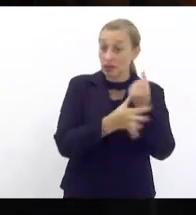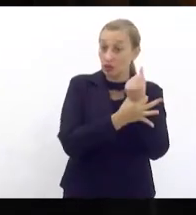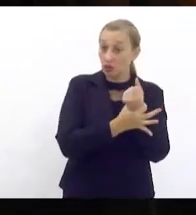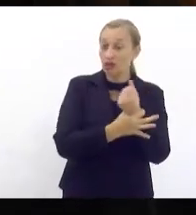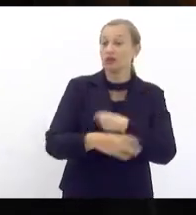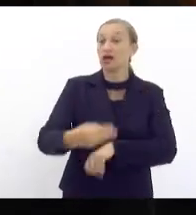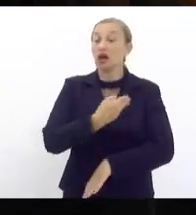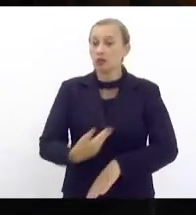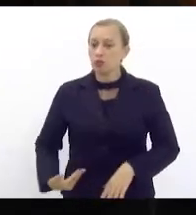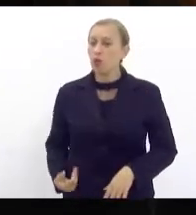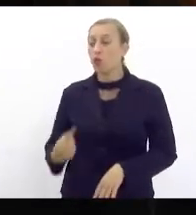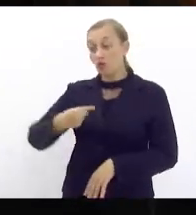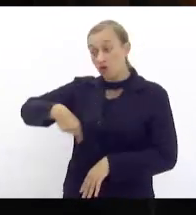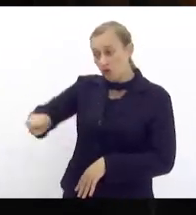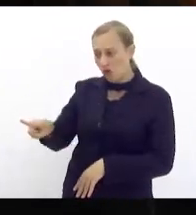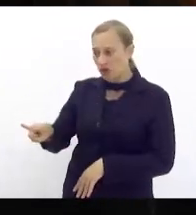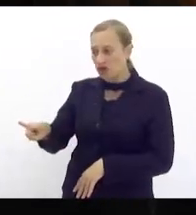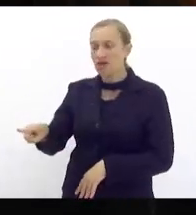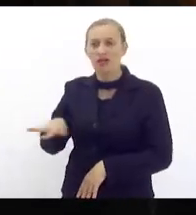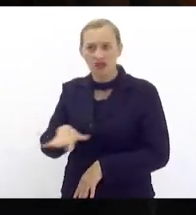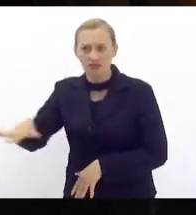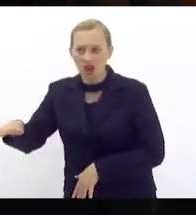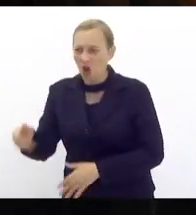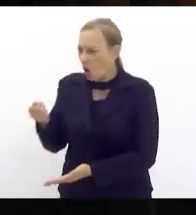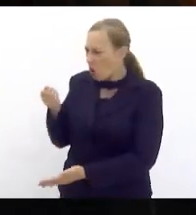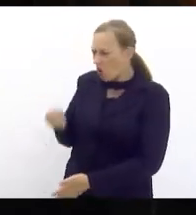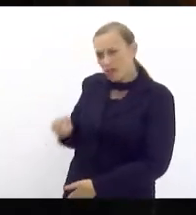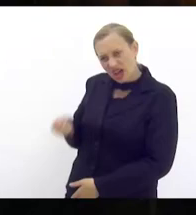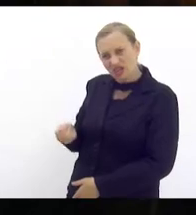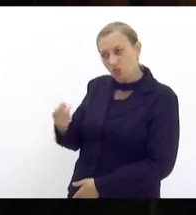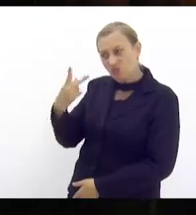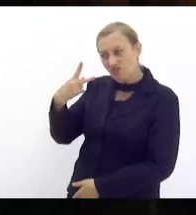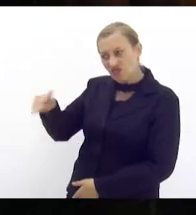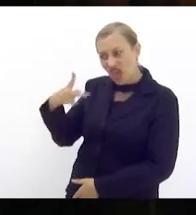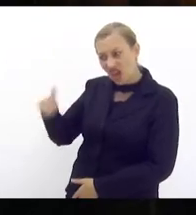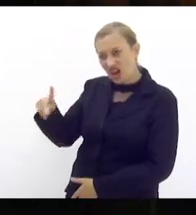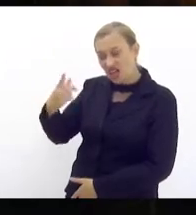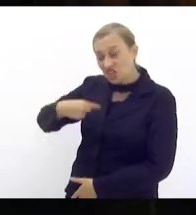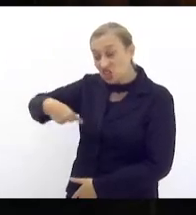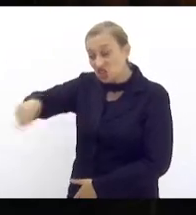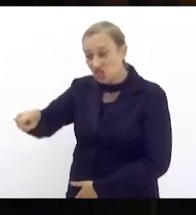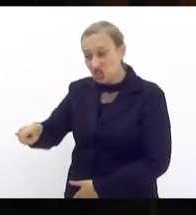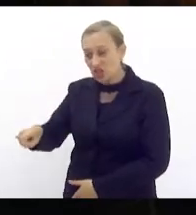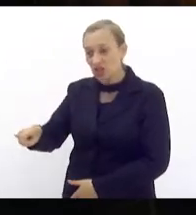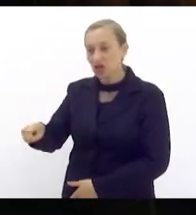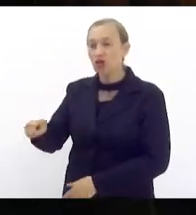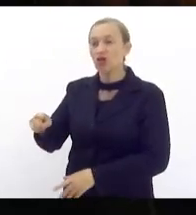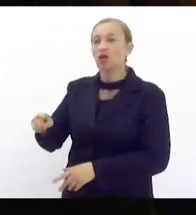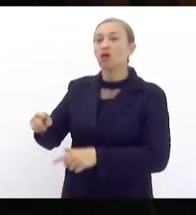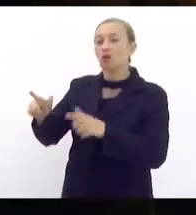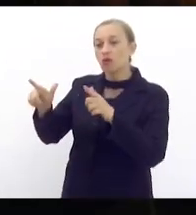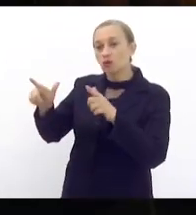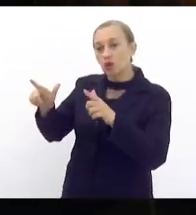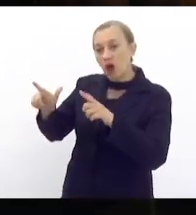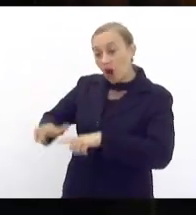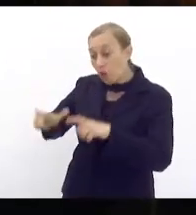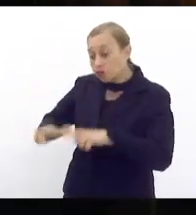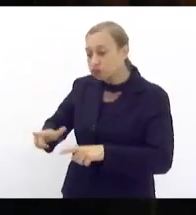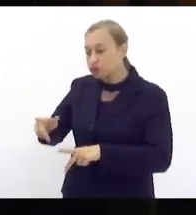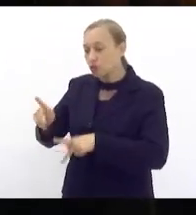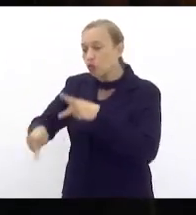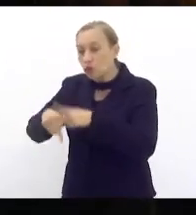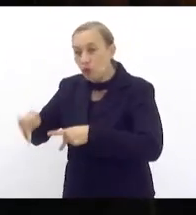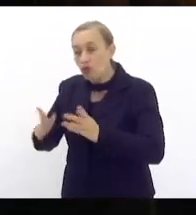na favela ele não fez mais do que a obrigação dele estar aonde o povo está estar aonde o povo pobre